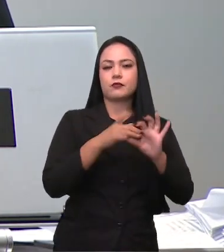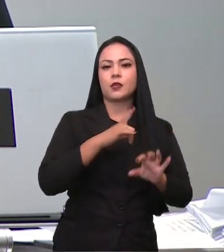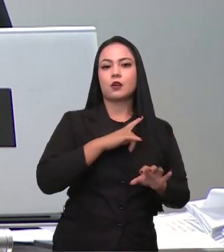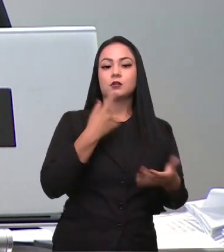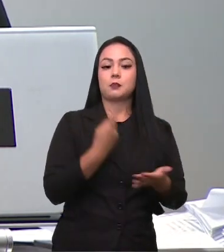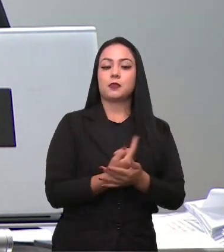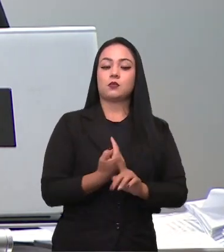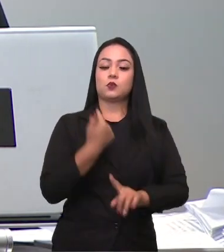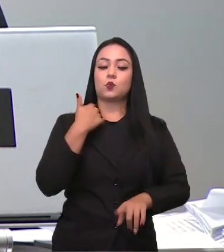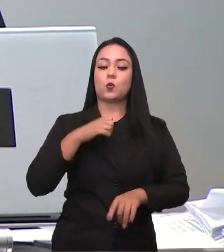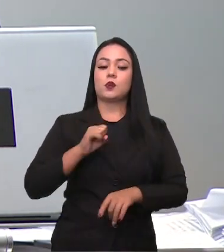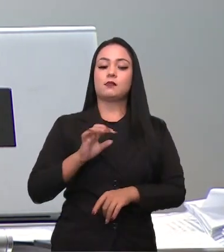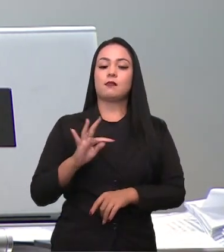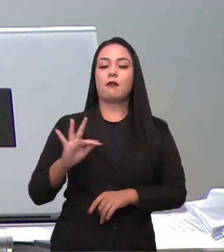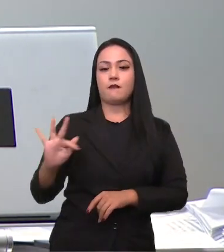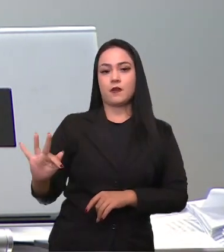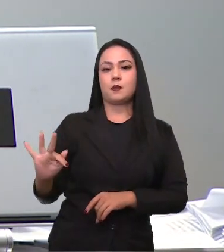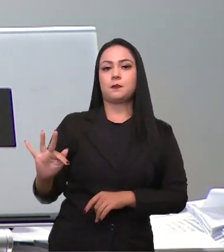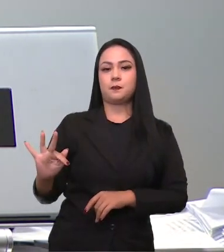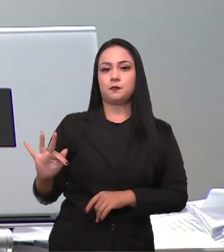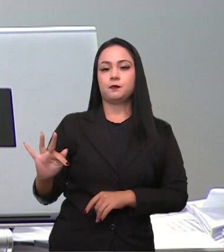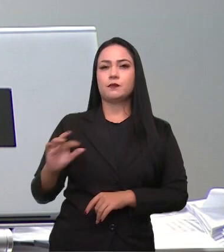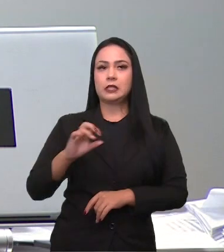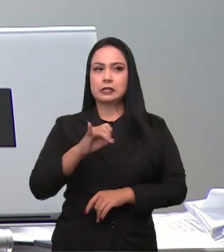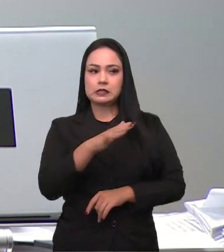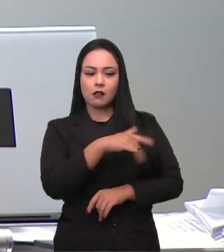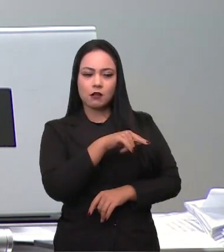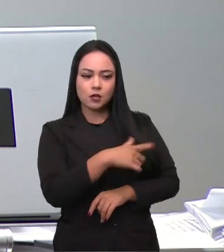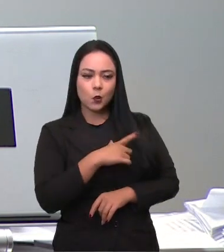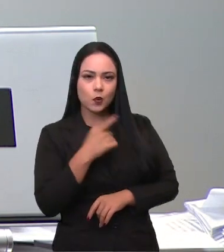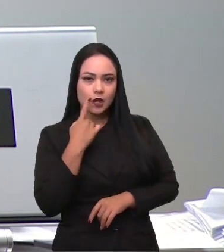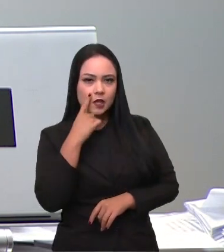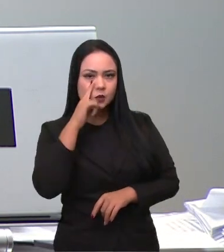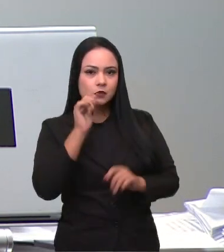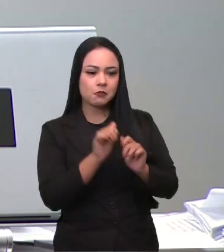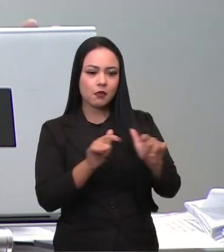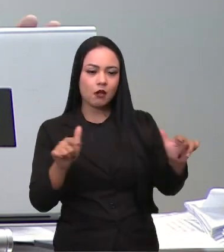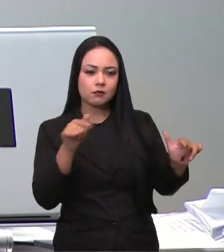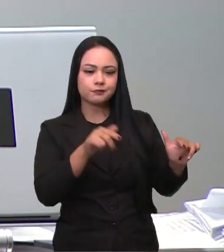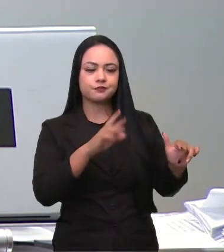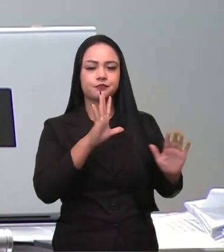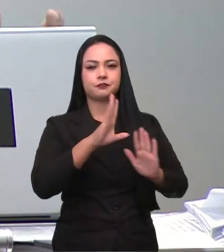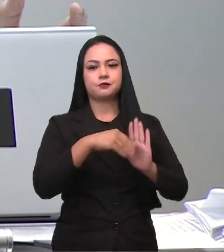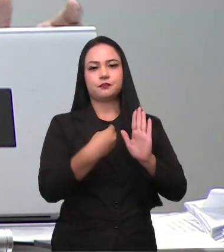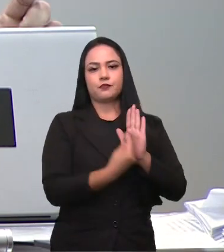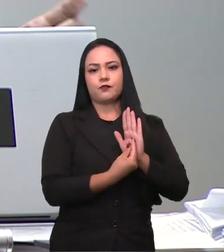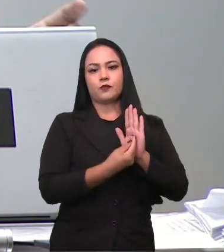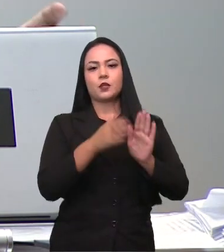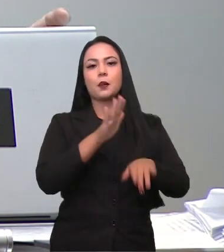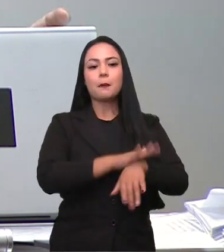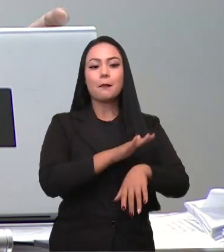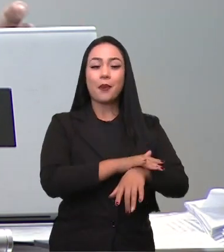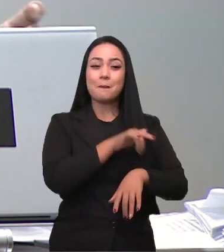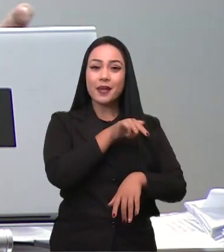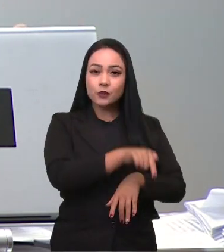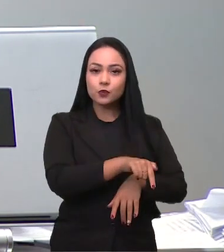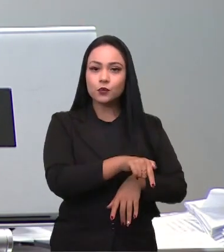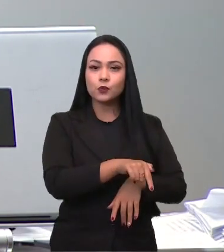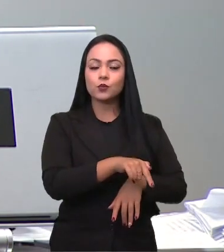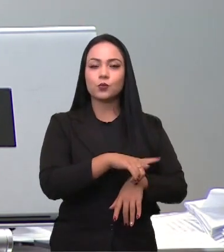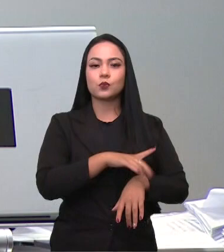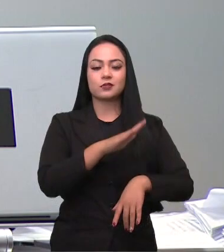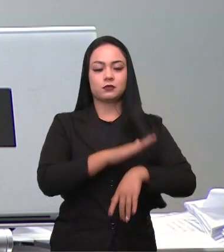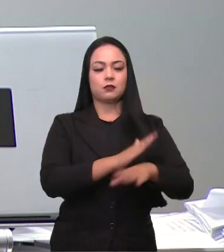precedentes do Supremo Tribunal Federal se por um lado há o risco de se ampliar a reclamação num determinado momento num